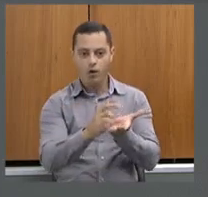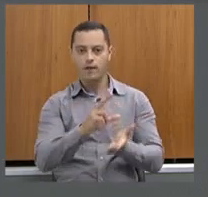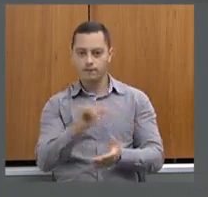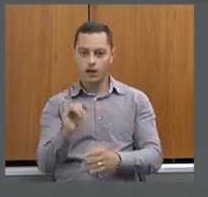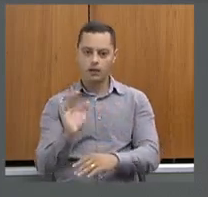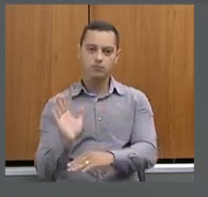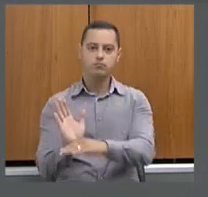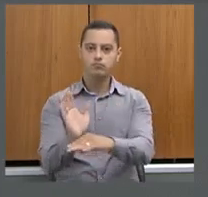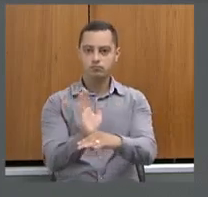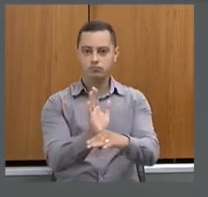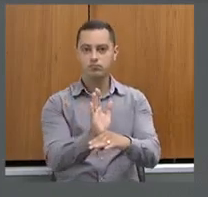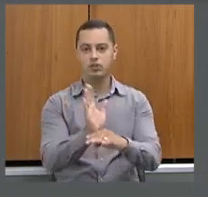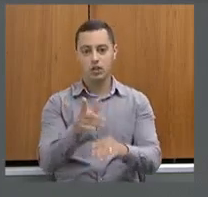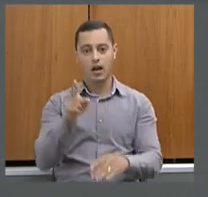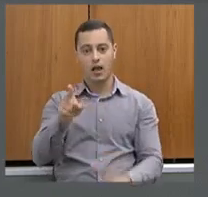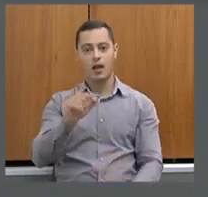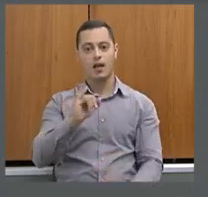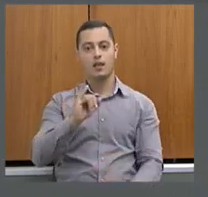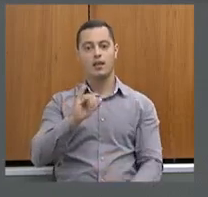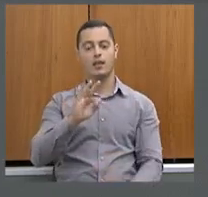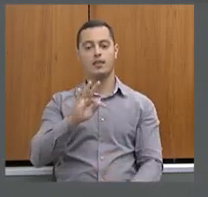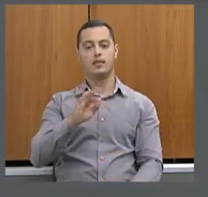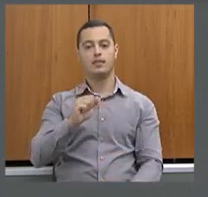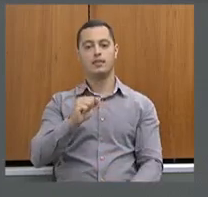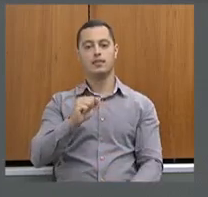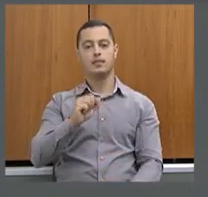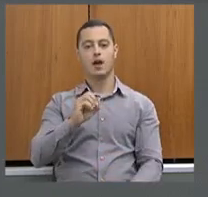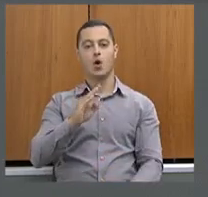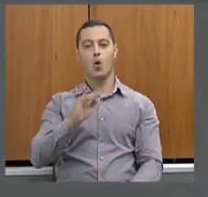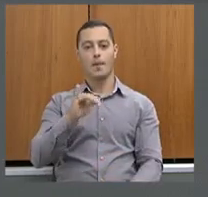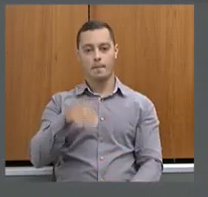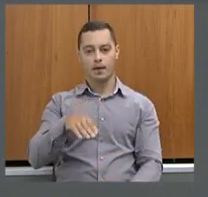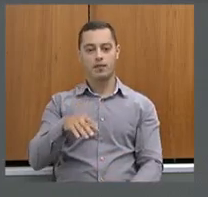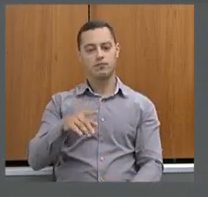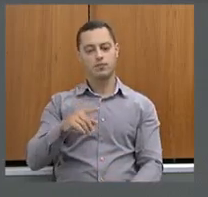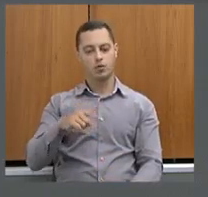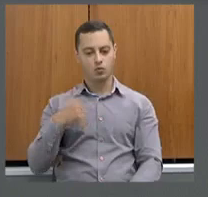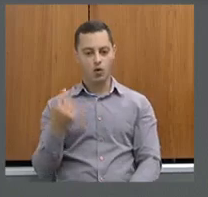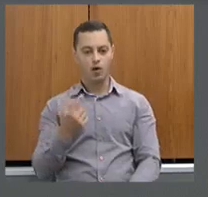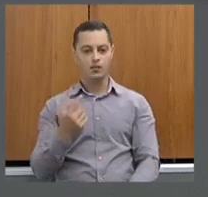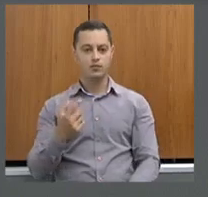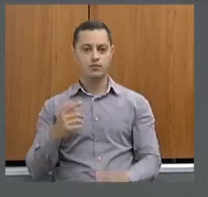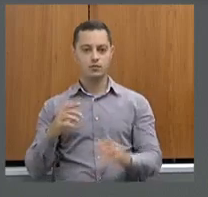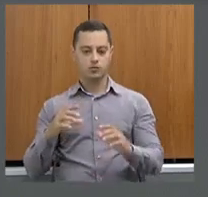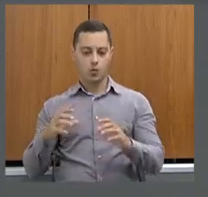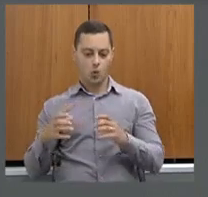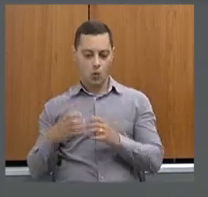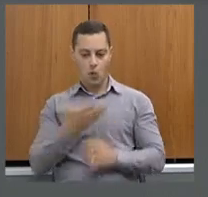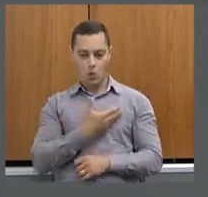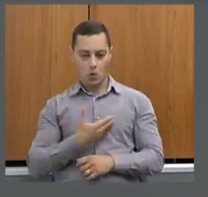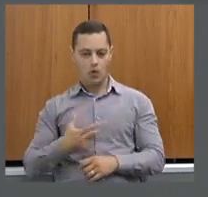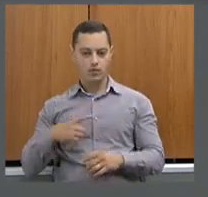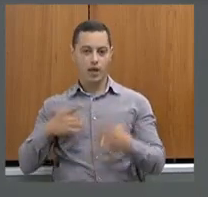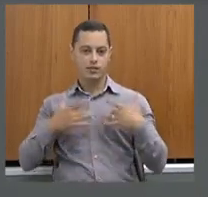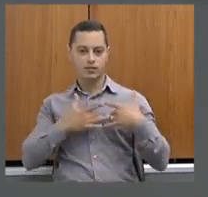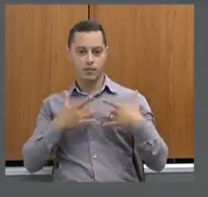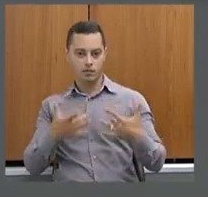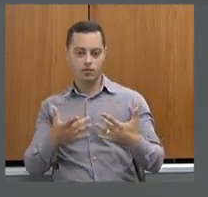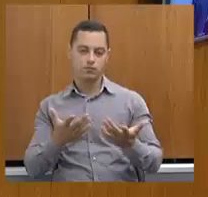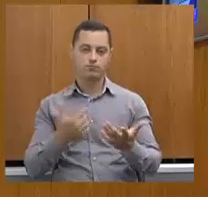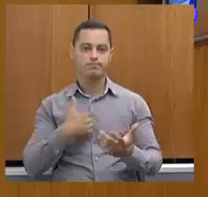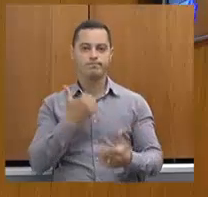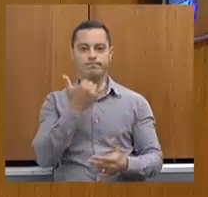continuar o que for possível nos mandatos está inteiro disposição Muito obrigado parabéns eu peço desculpas